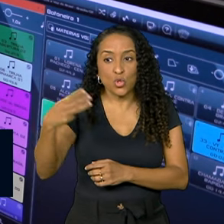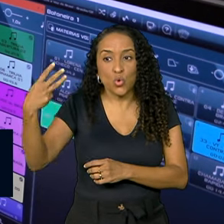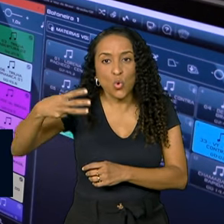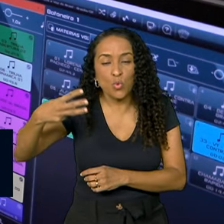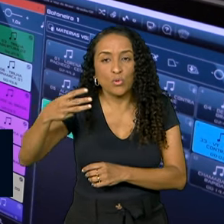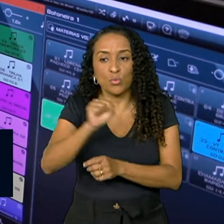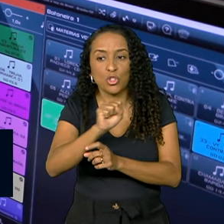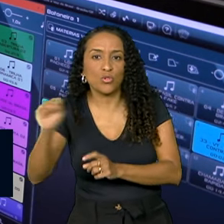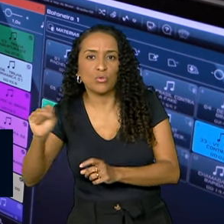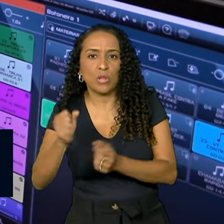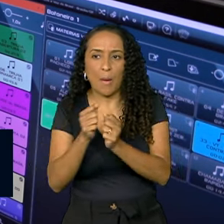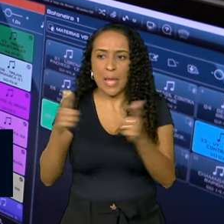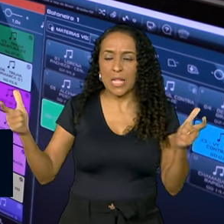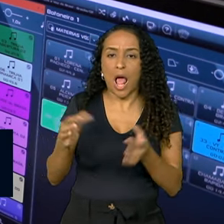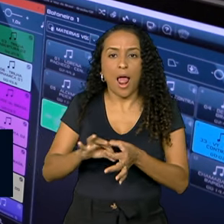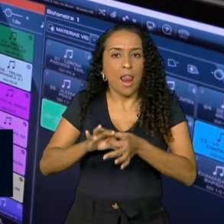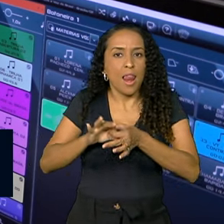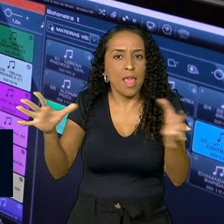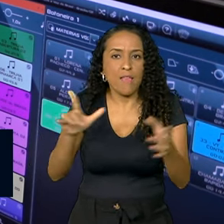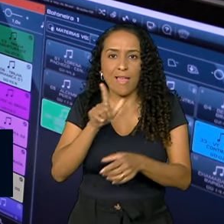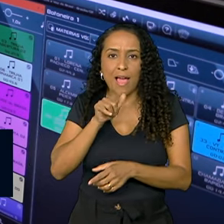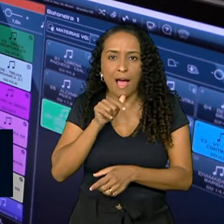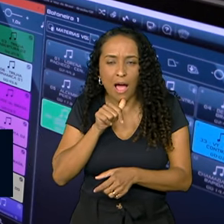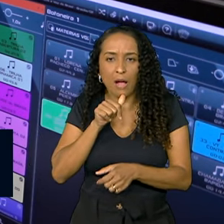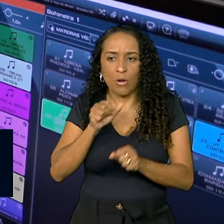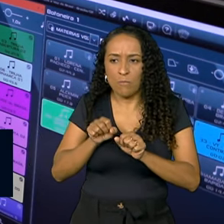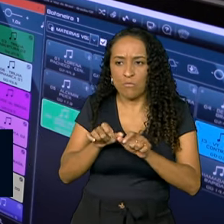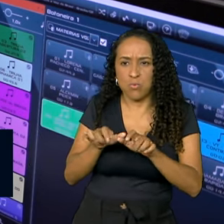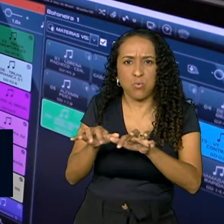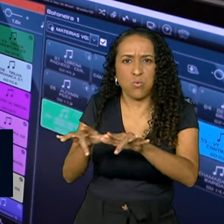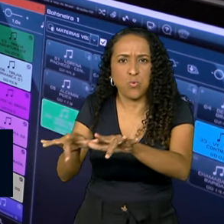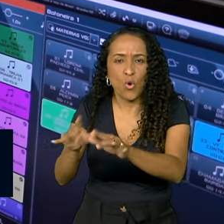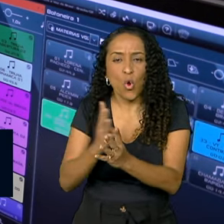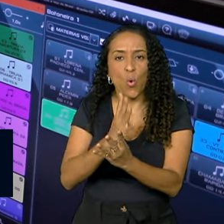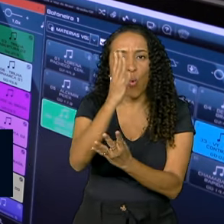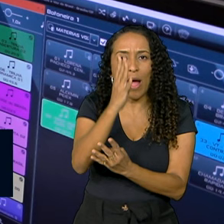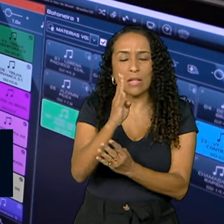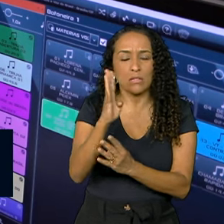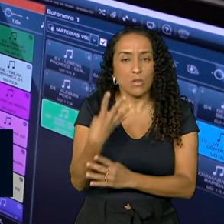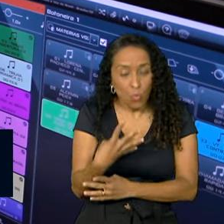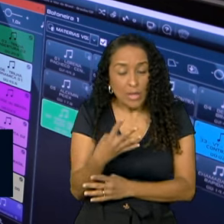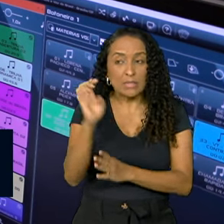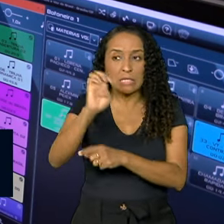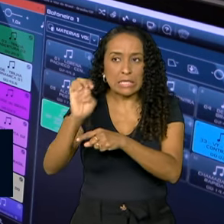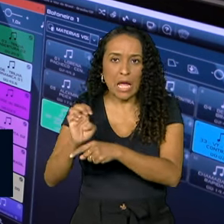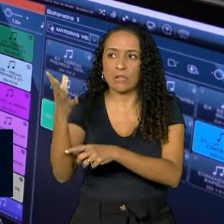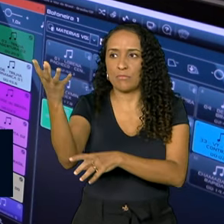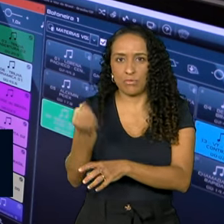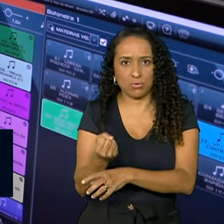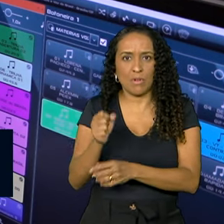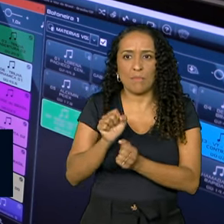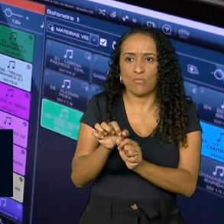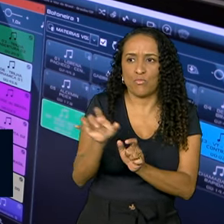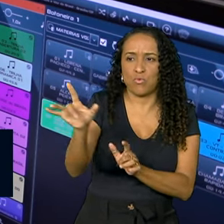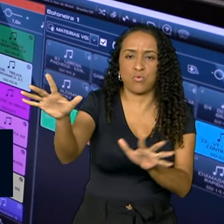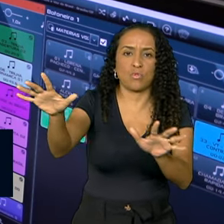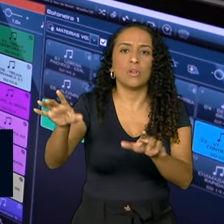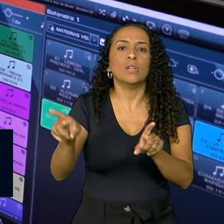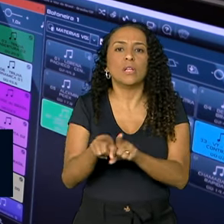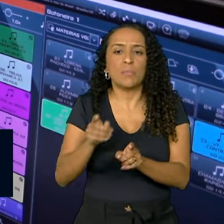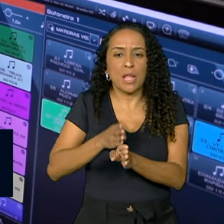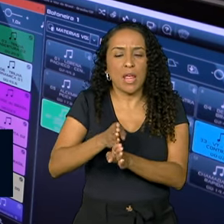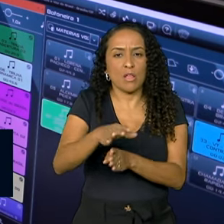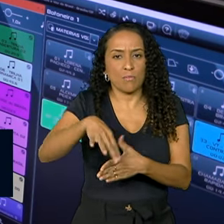para poder aumentar a disponibilidade hídrica para o abastecimento dos Quatro estados beneficiários eh na sua no seu eixo